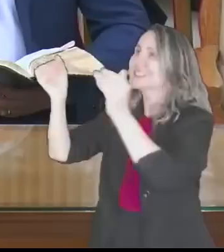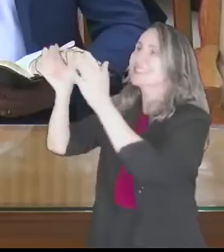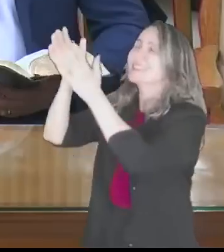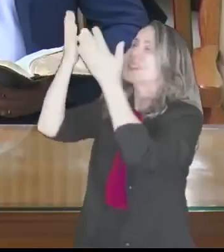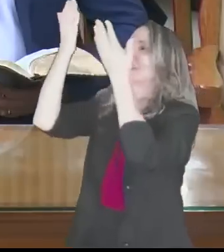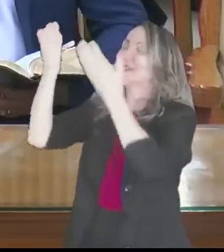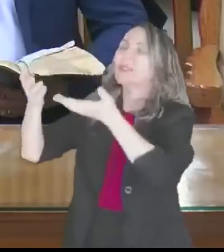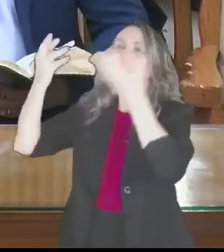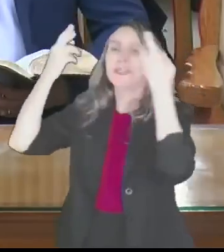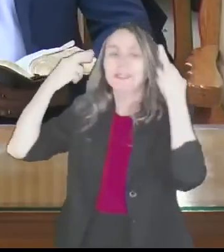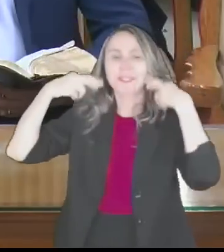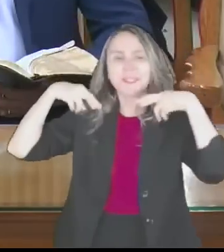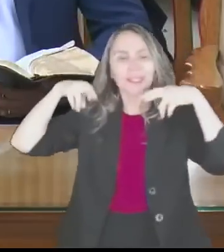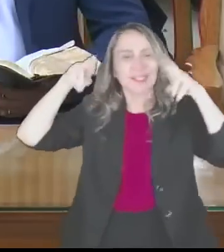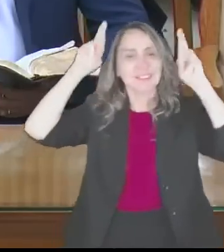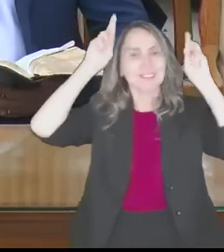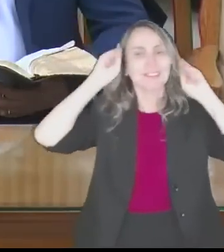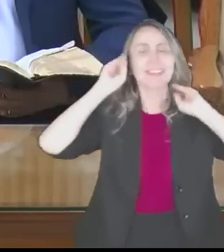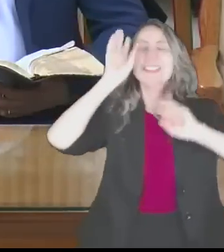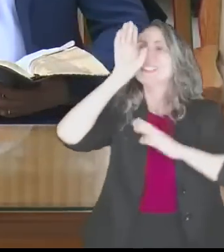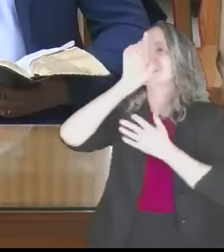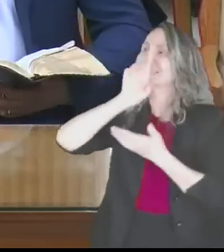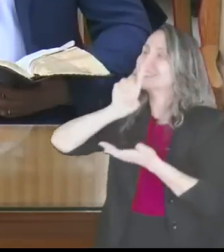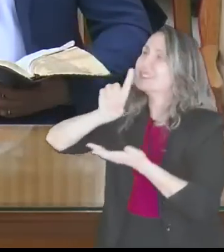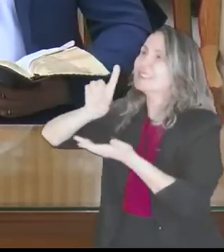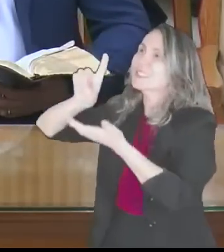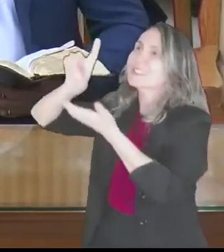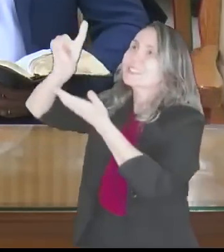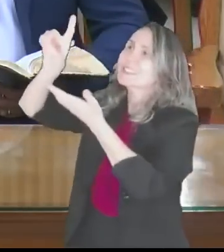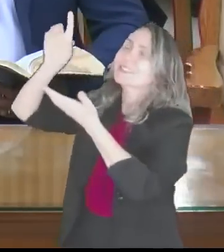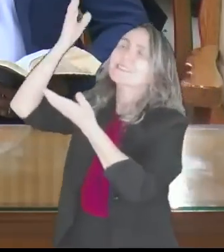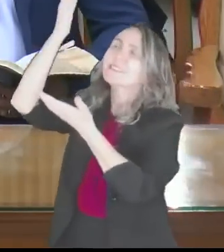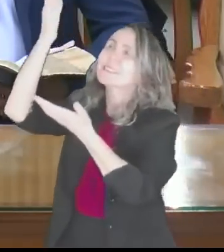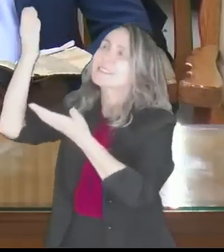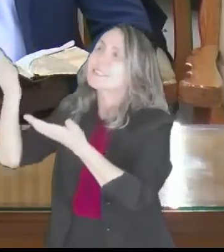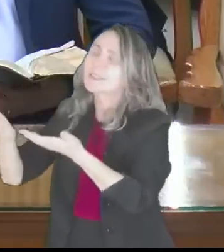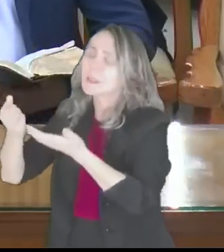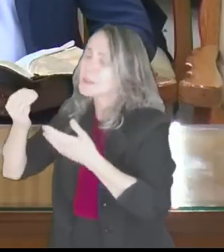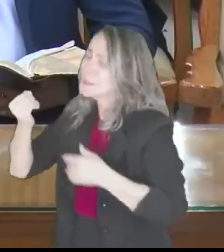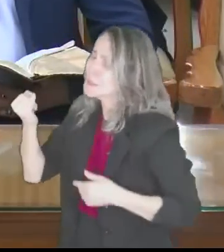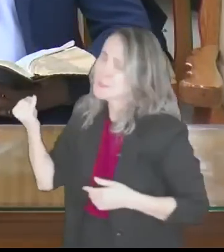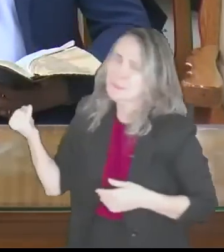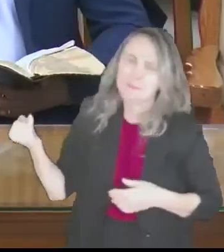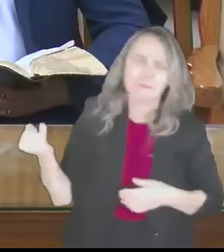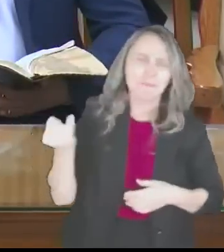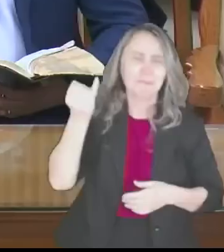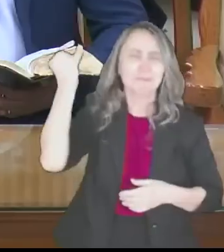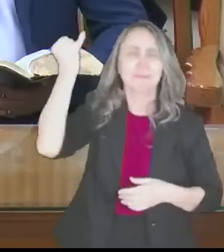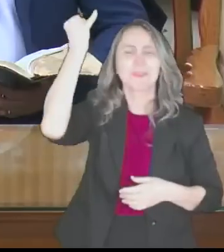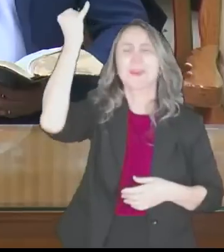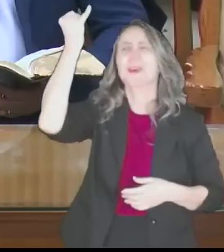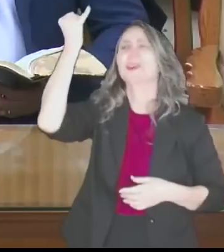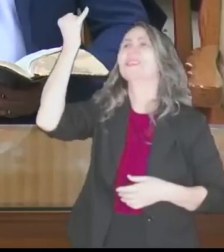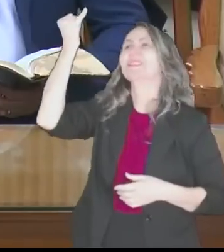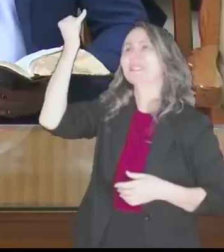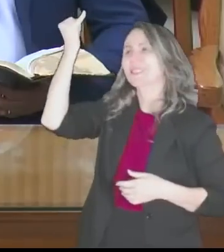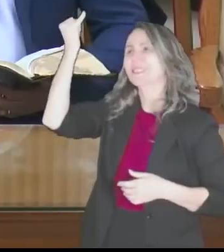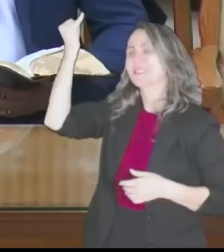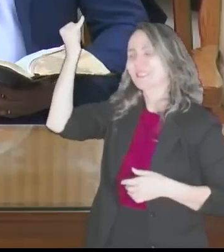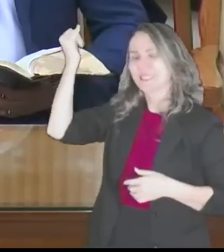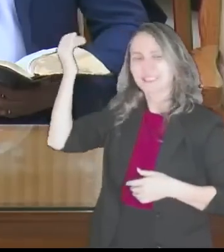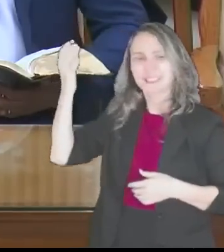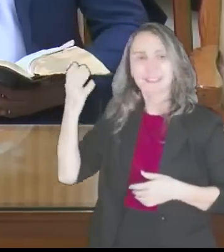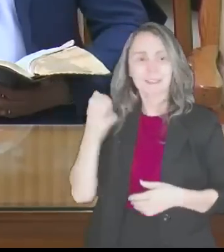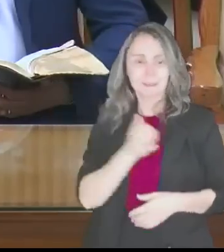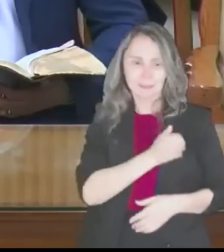ó Cordeiro de Deus. Tu és tudo, sim, tudo. Aí o